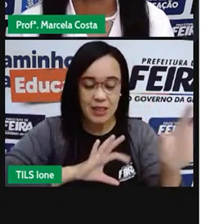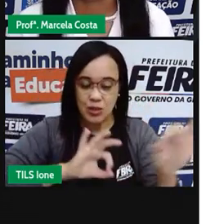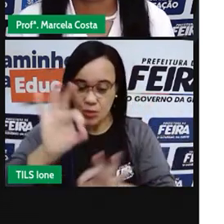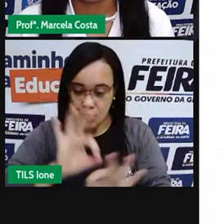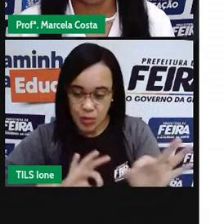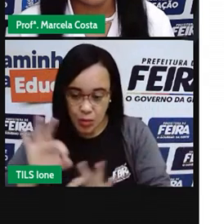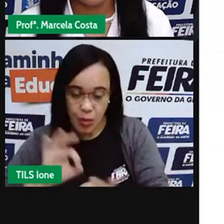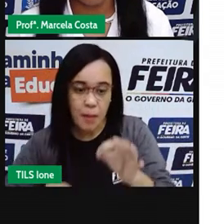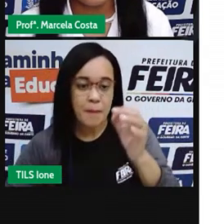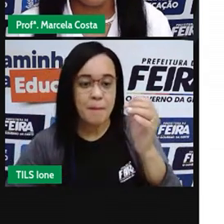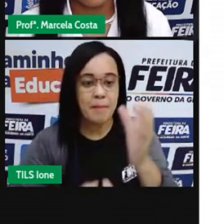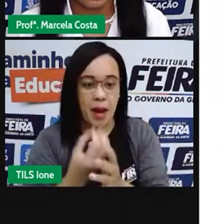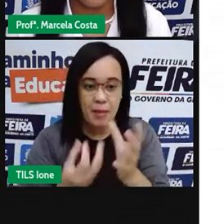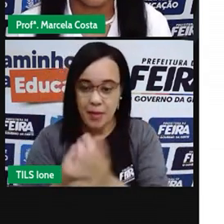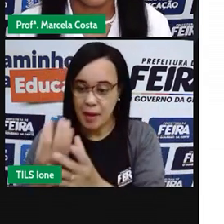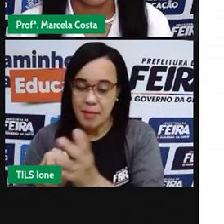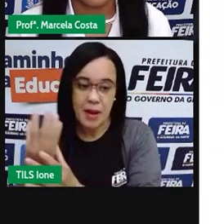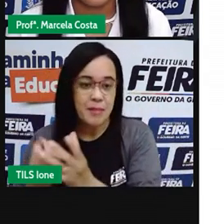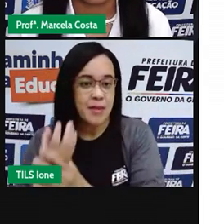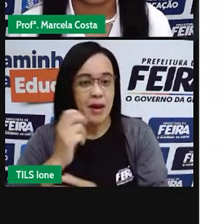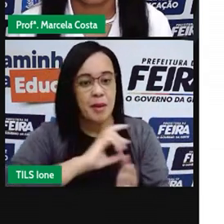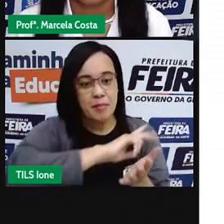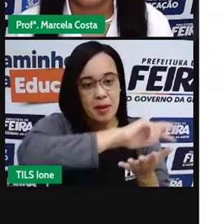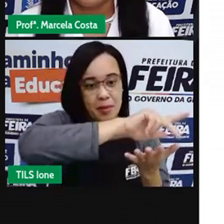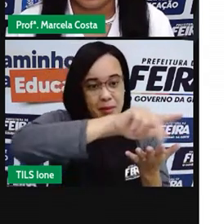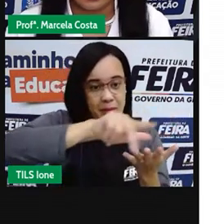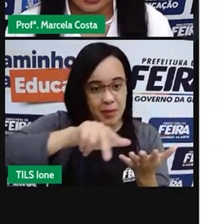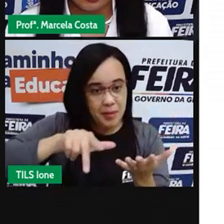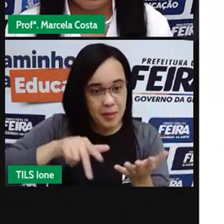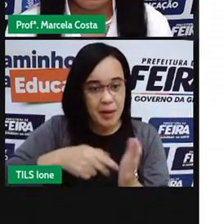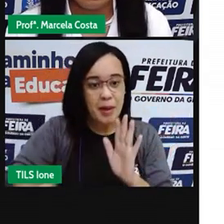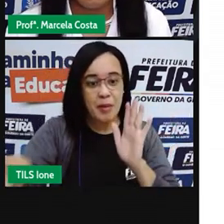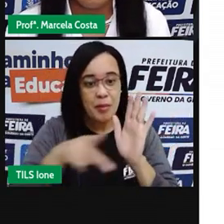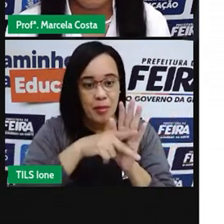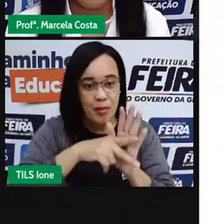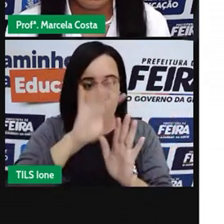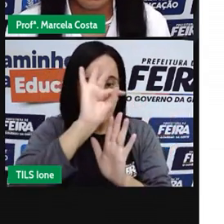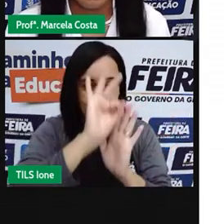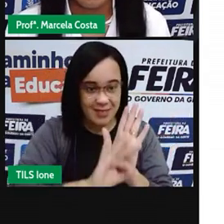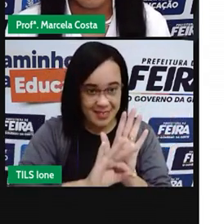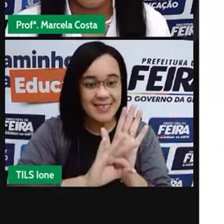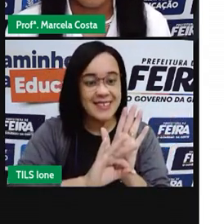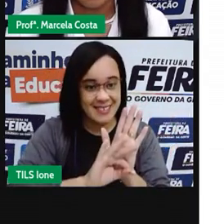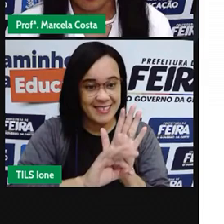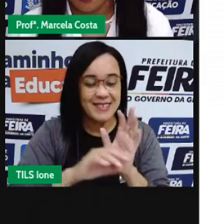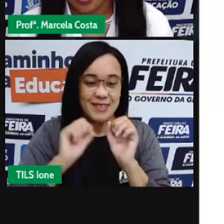produzir diversos gêneros textuais, tá certo?